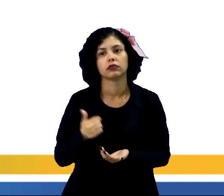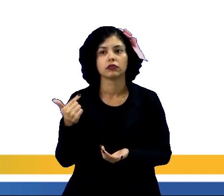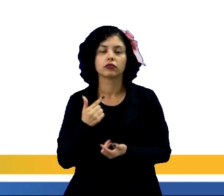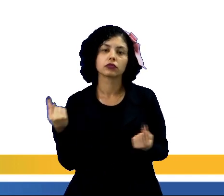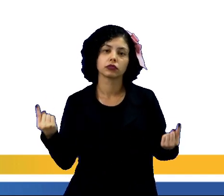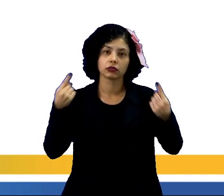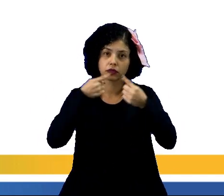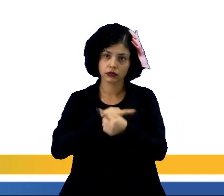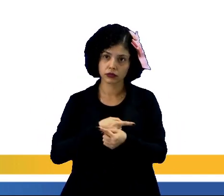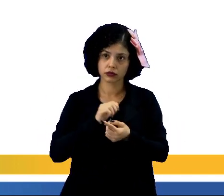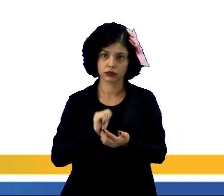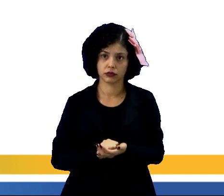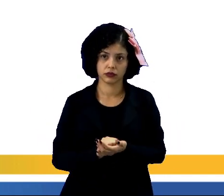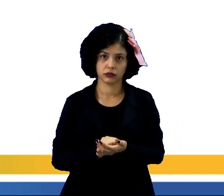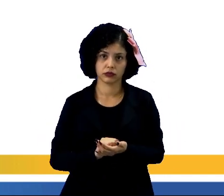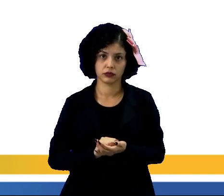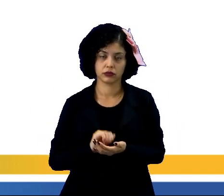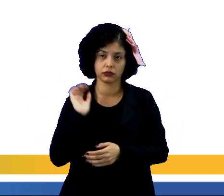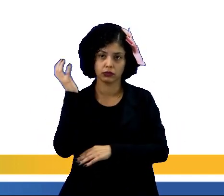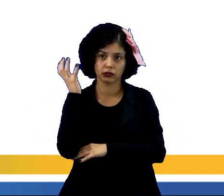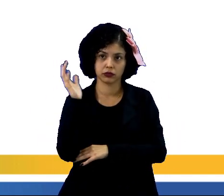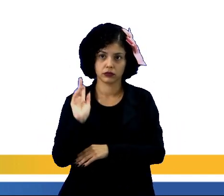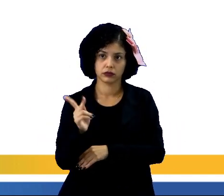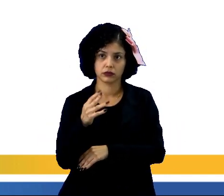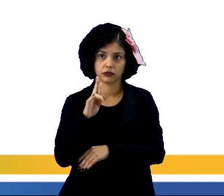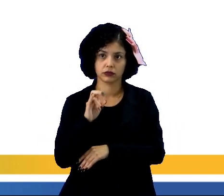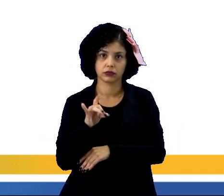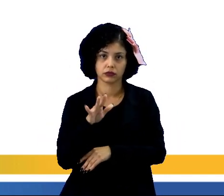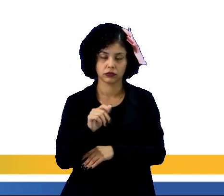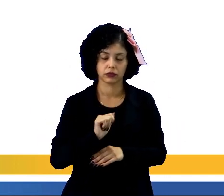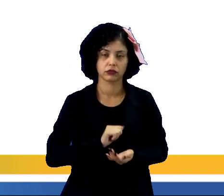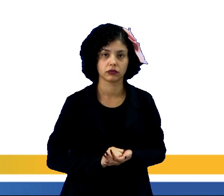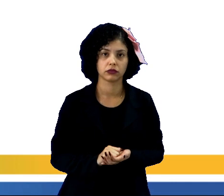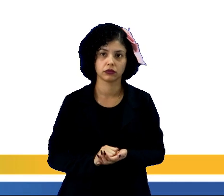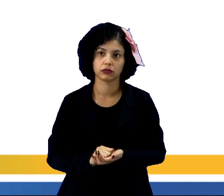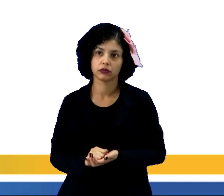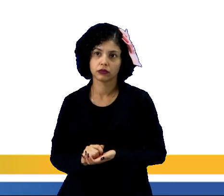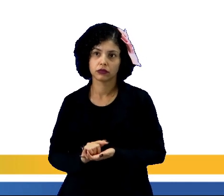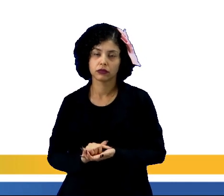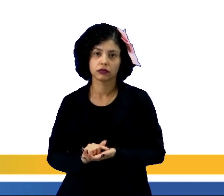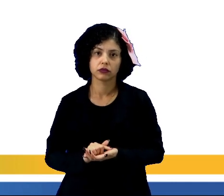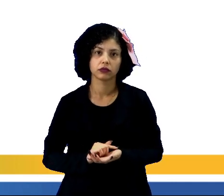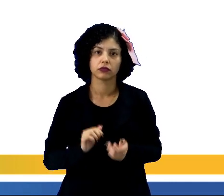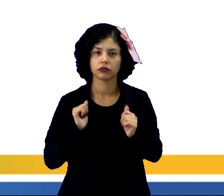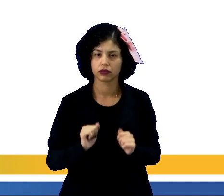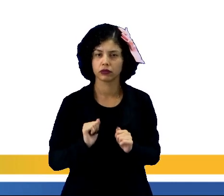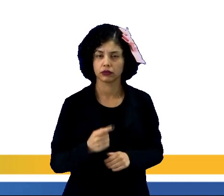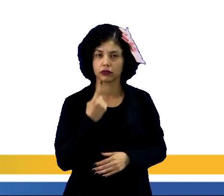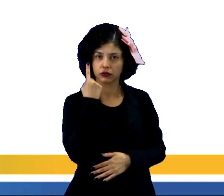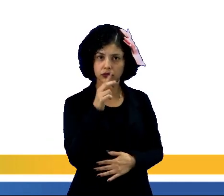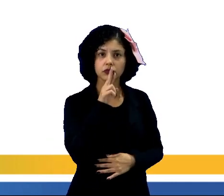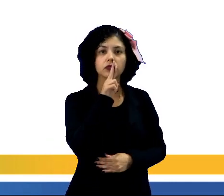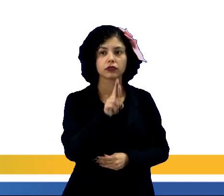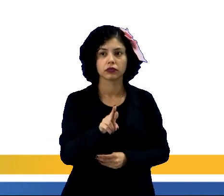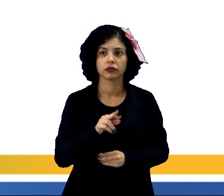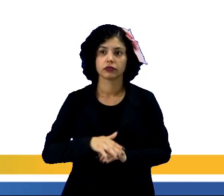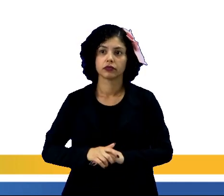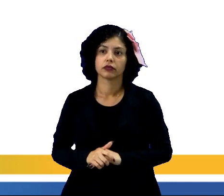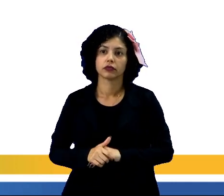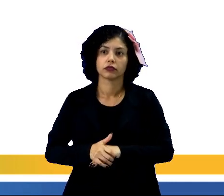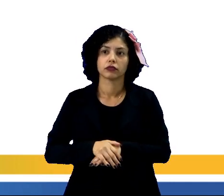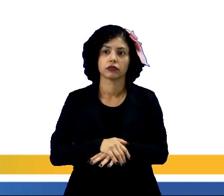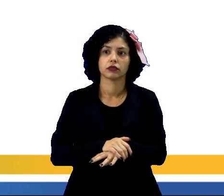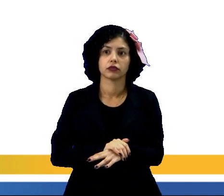segundo cruzamento que ele fez foi entre plantas heterozigotas. E das heterozigotas, ele pôde ter um resultado